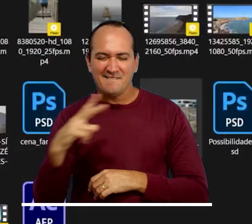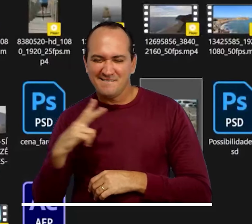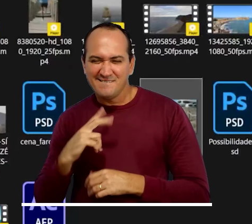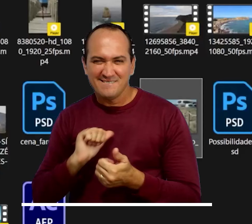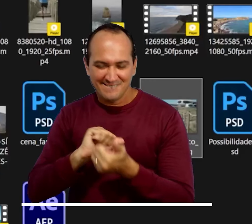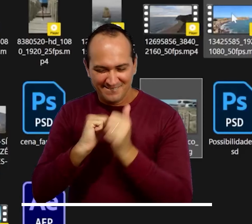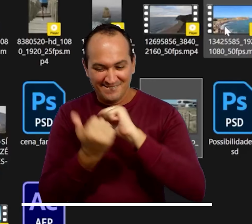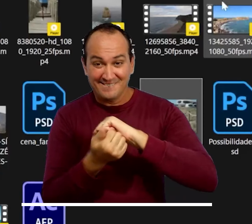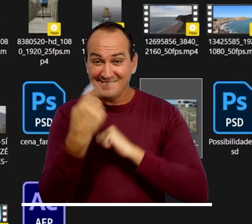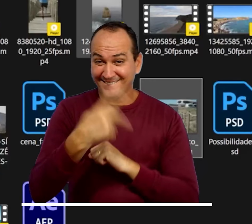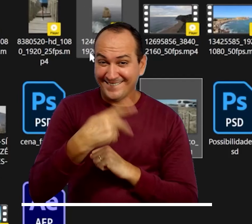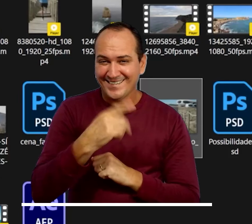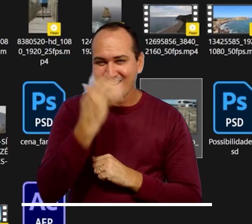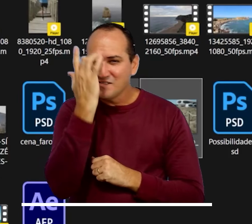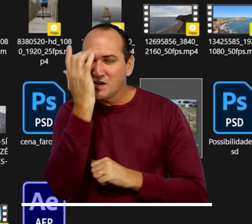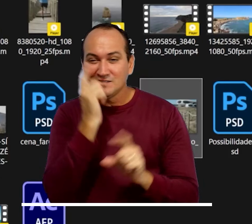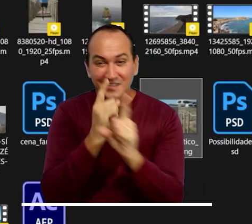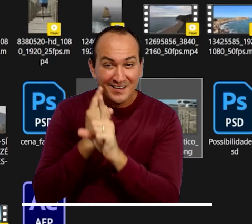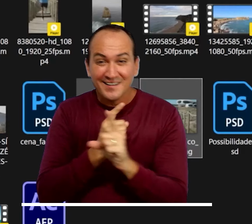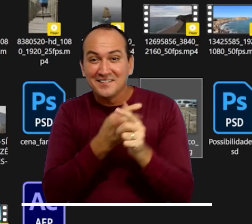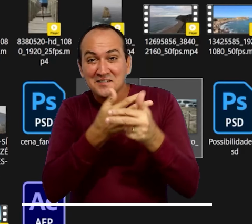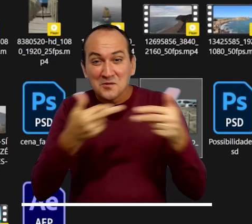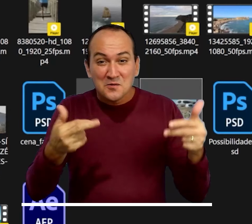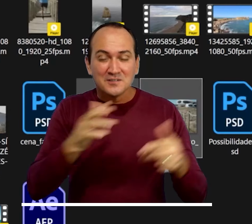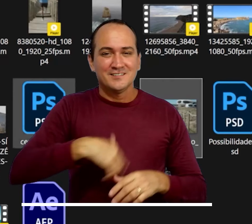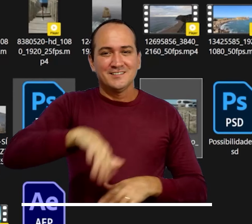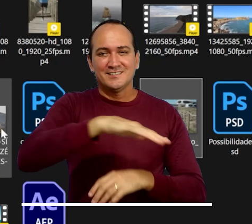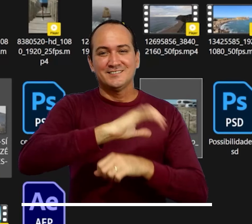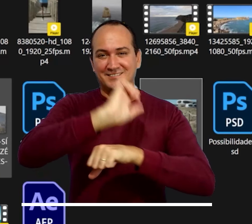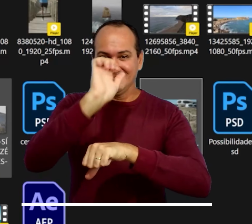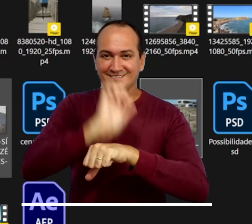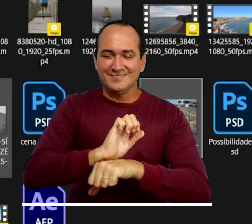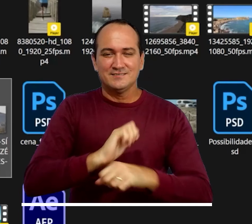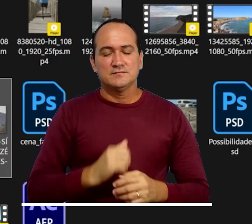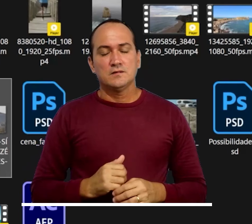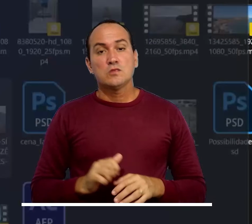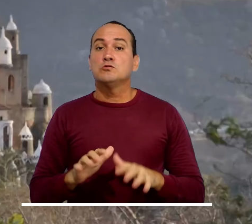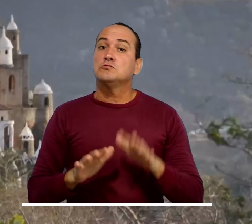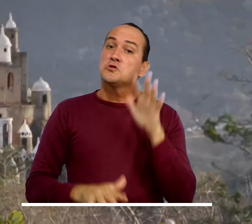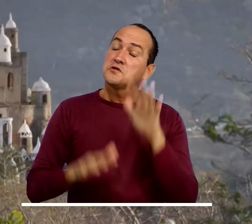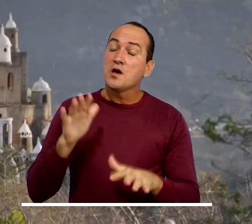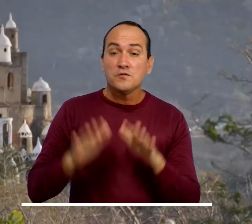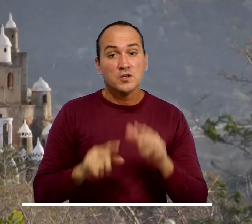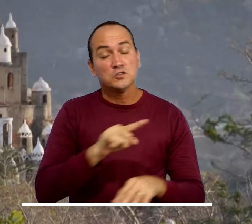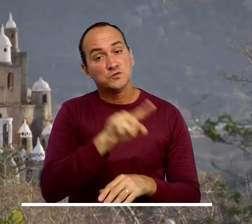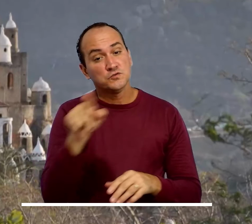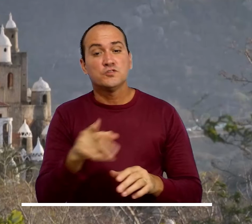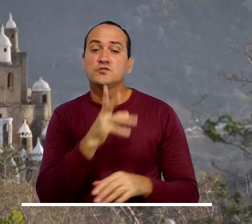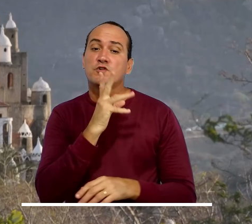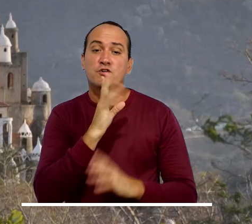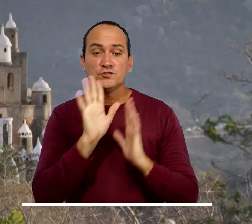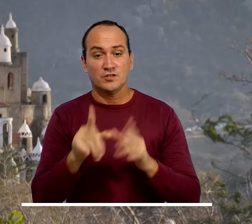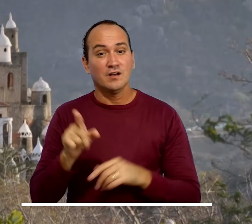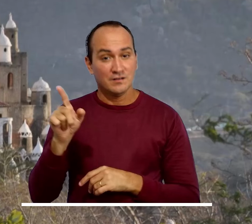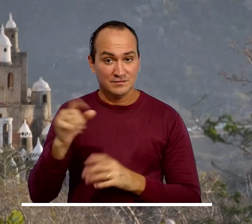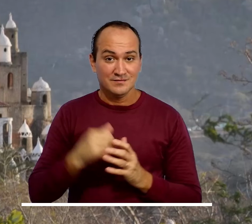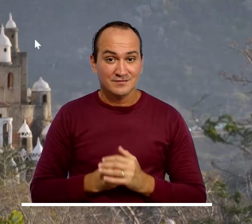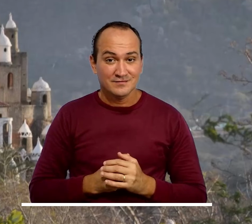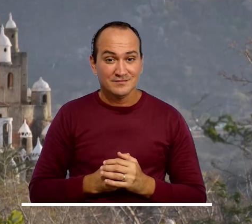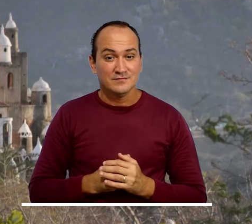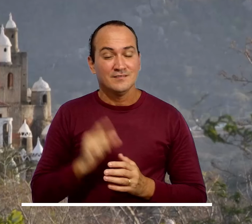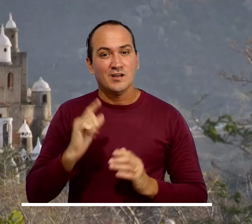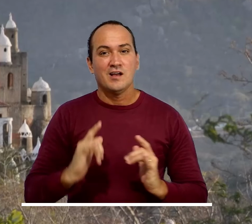fica mais fácil de a gente identificar como uma coisa aqui do nosso estado. Provavelmente vocês já conhecem isso aqui, tá?